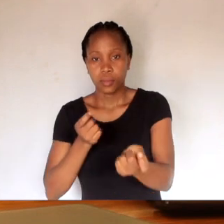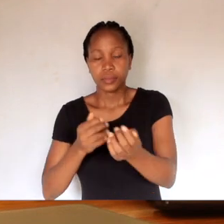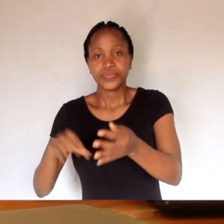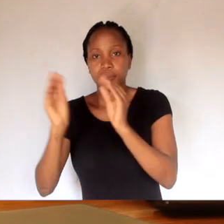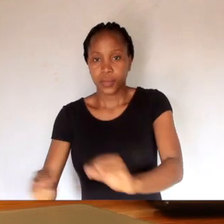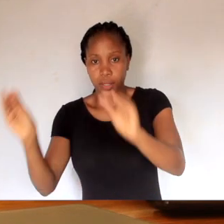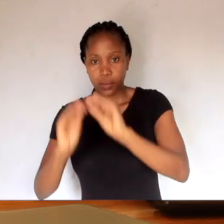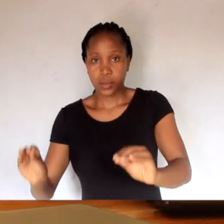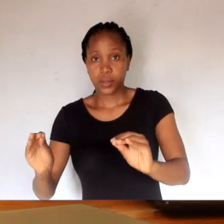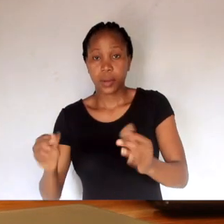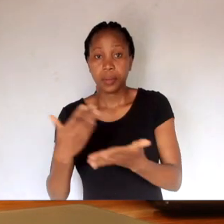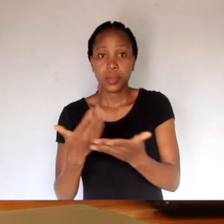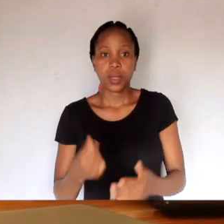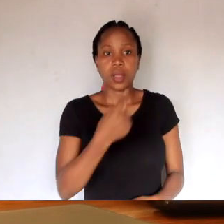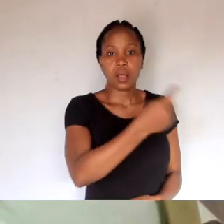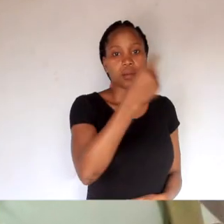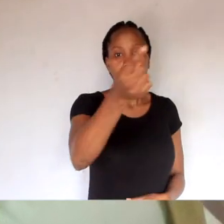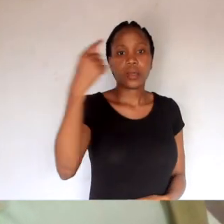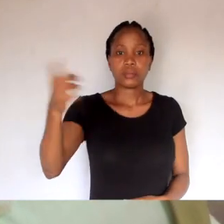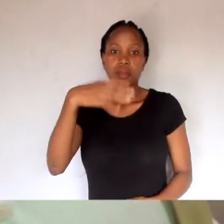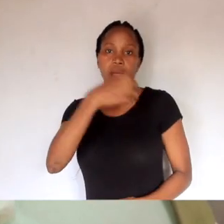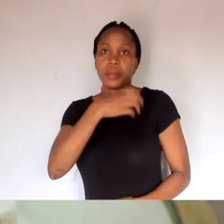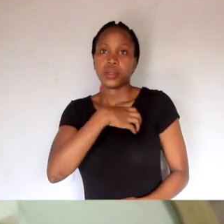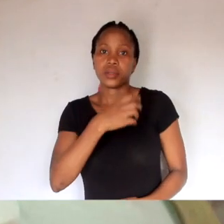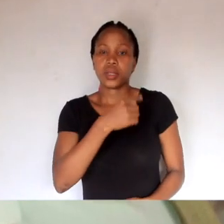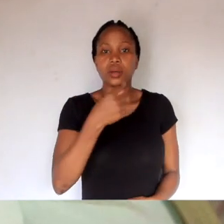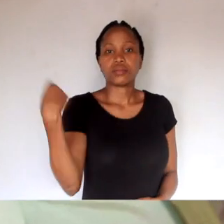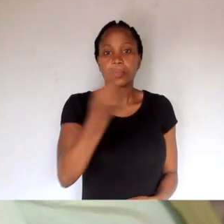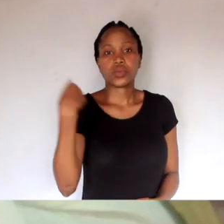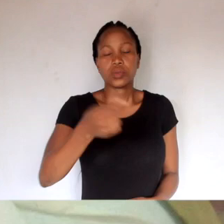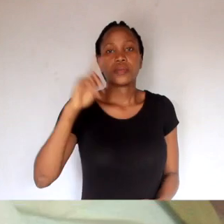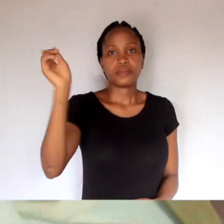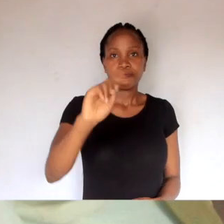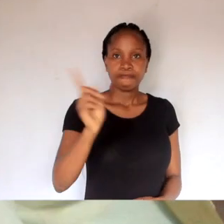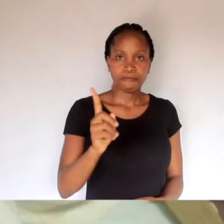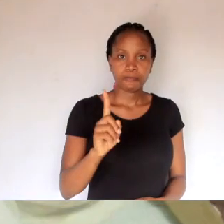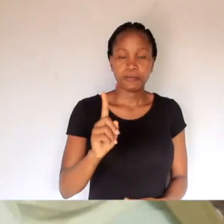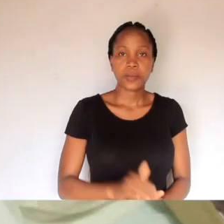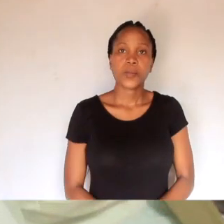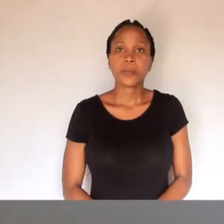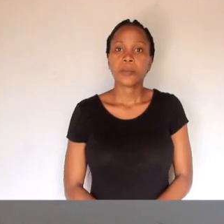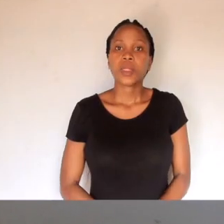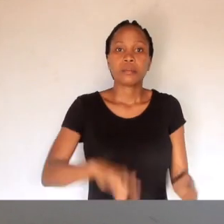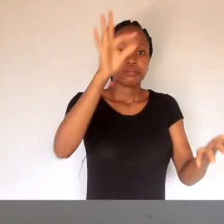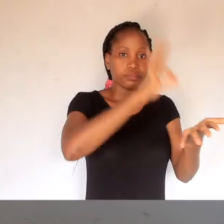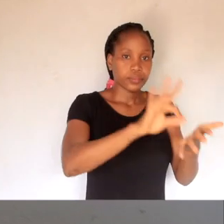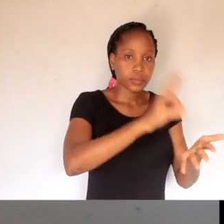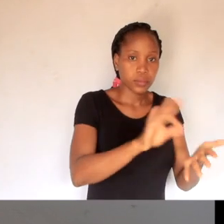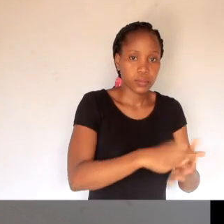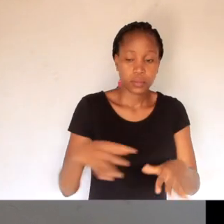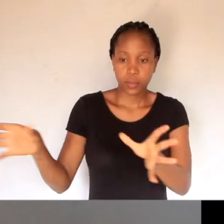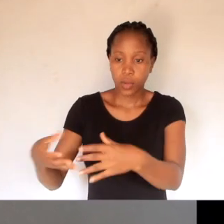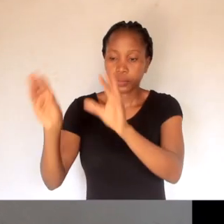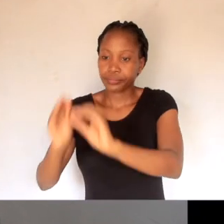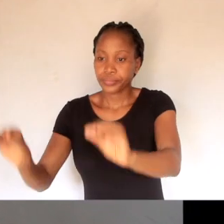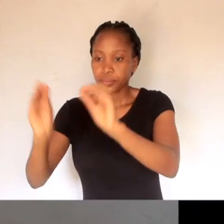fazer a sua advocacia de forma isolada no Ministério. Um outro desafio para o Secretariado do Movimento de Educação para Todos passou